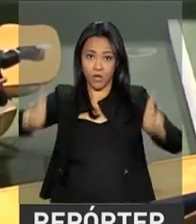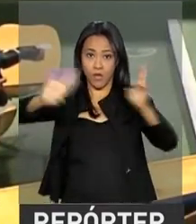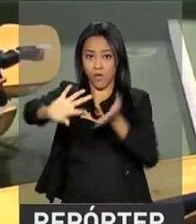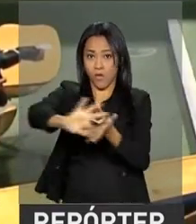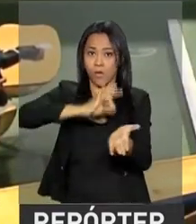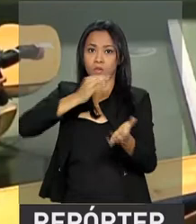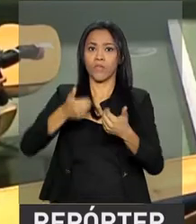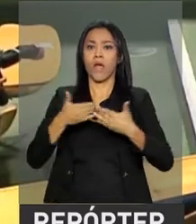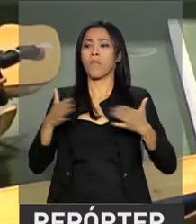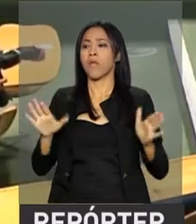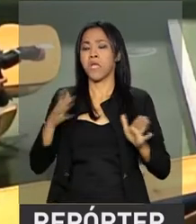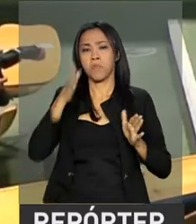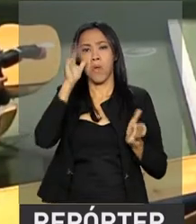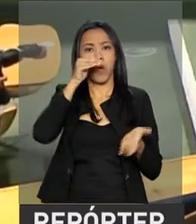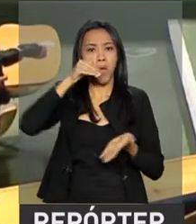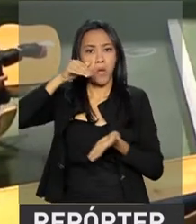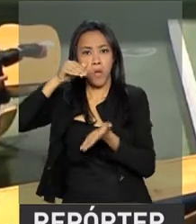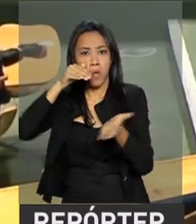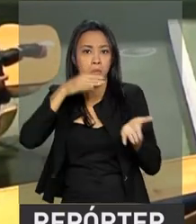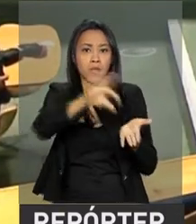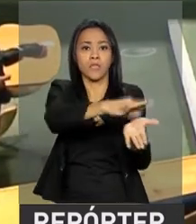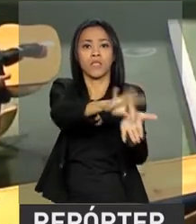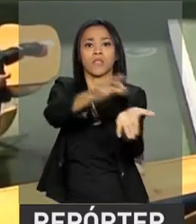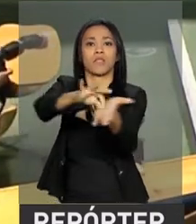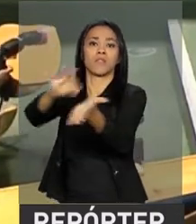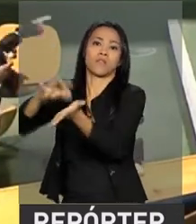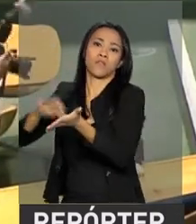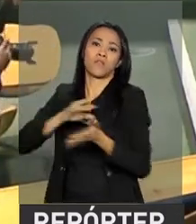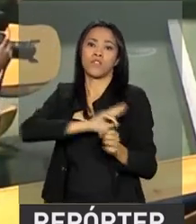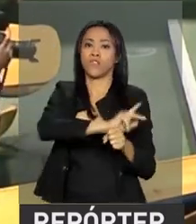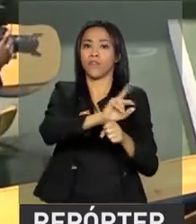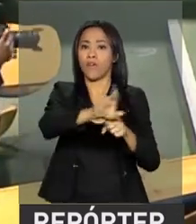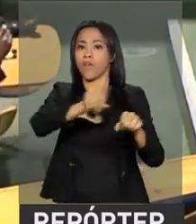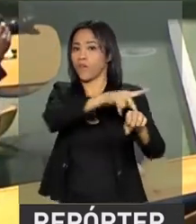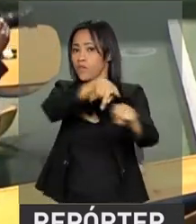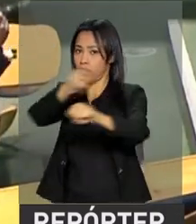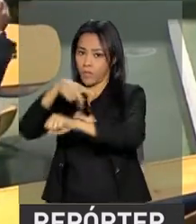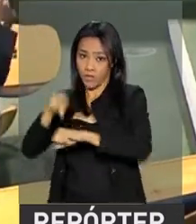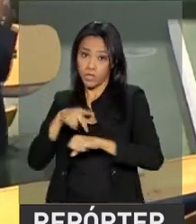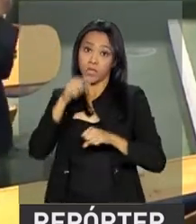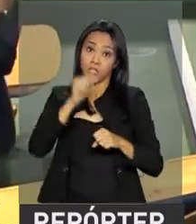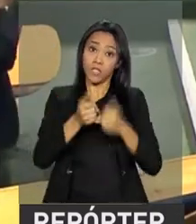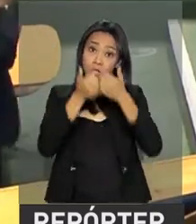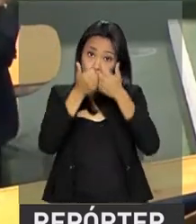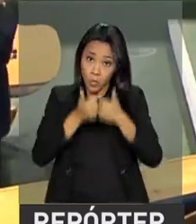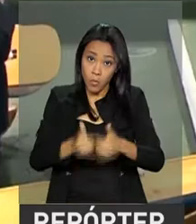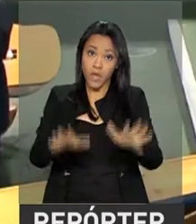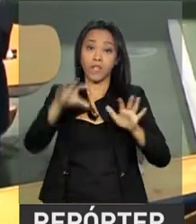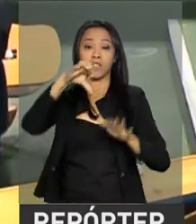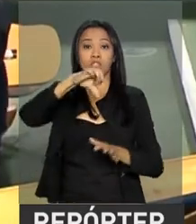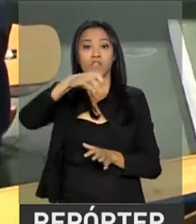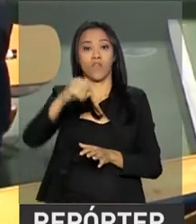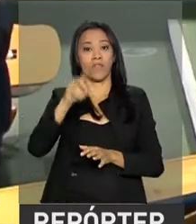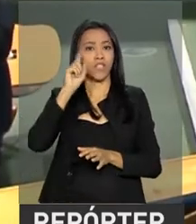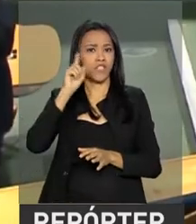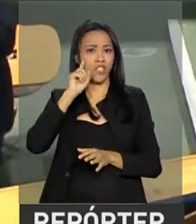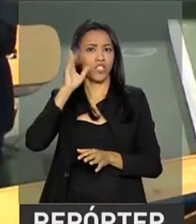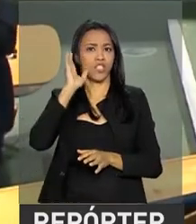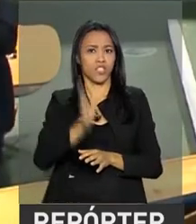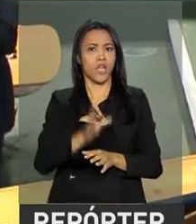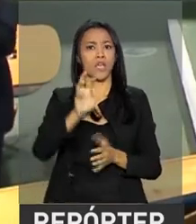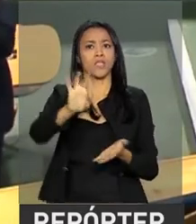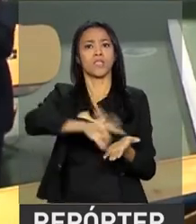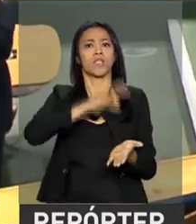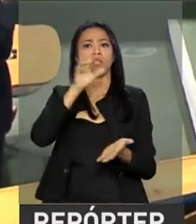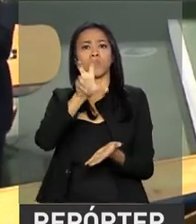de todos os estados durante o dia de hoje e entra em vigor 90 dias depois de ter sido ratificado por 50